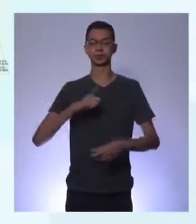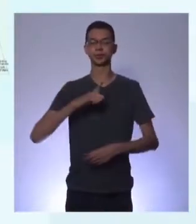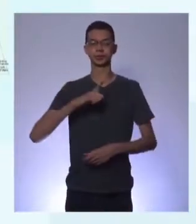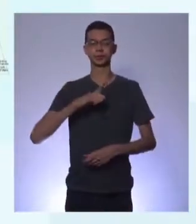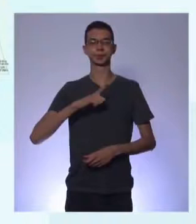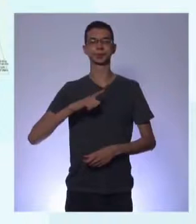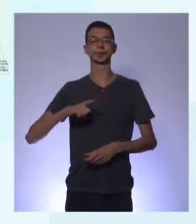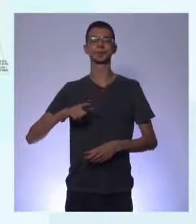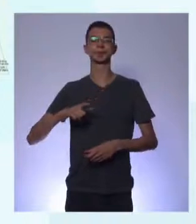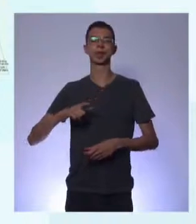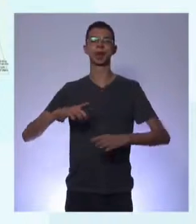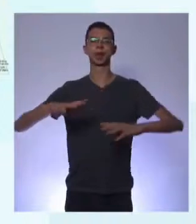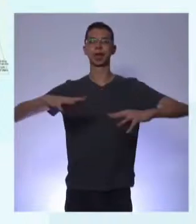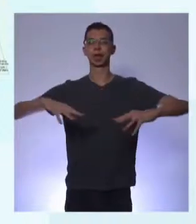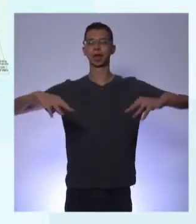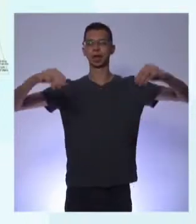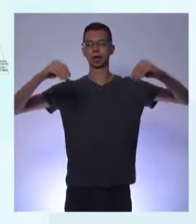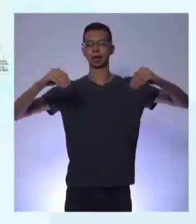vice-reinos, né?